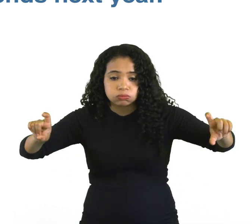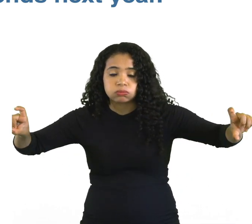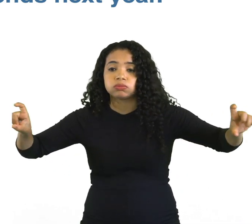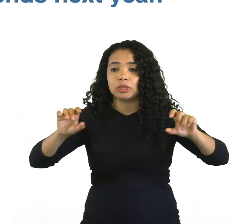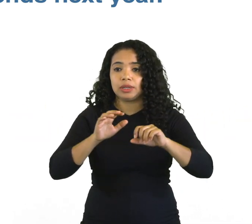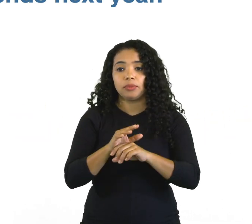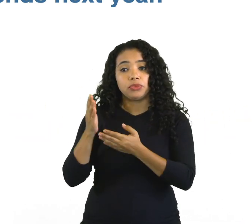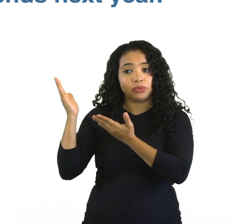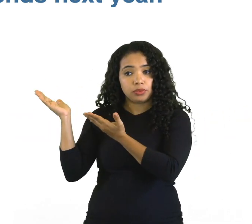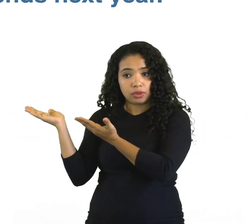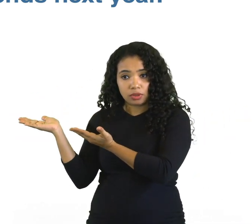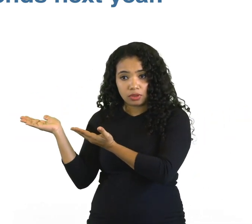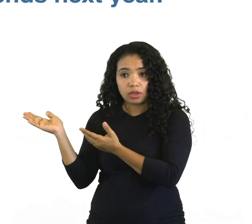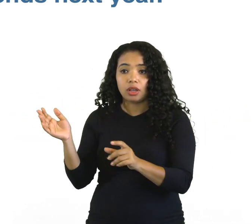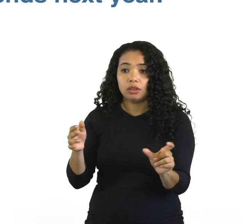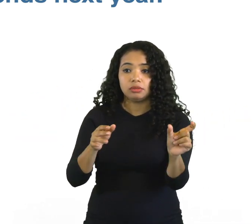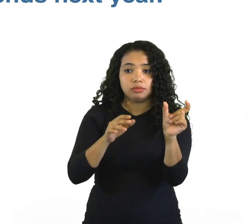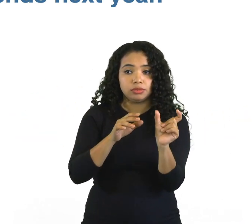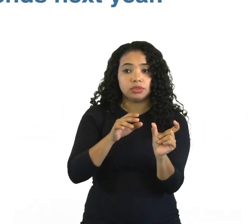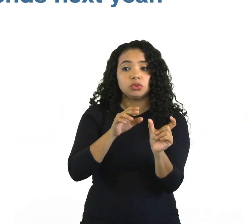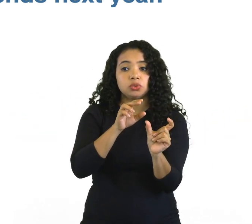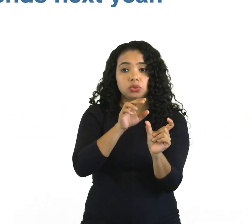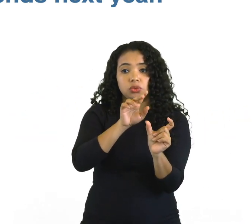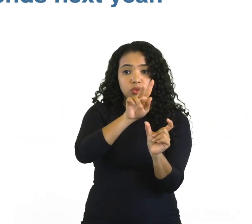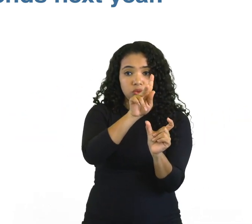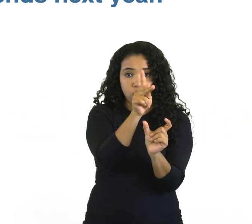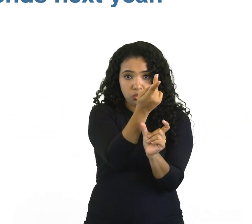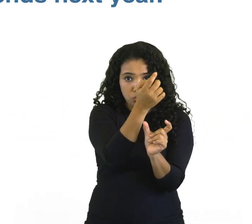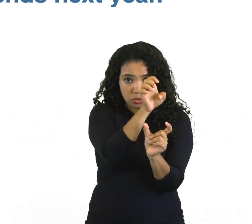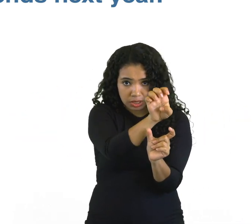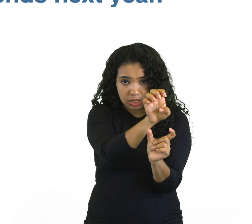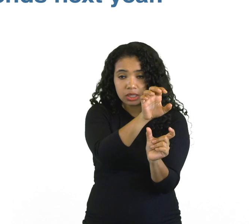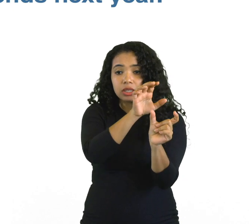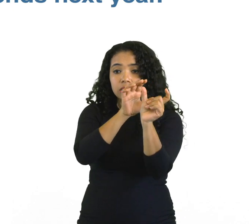pegamos o he, o she e o it. O he, o she e